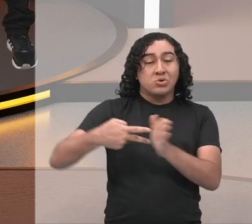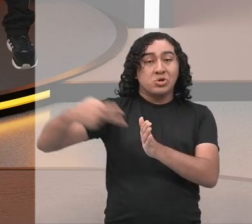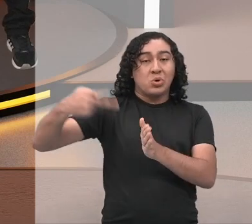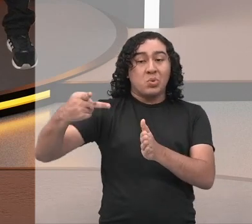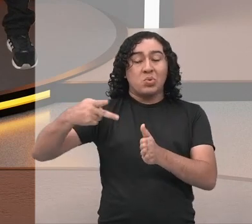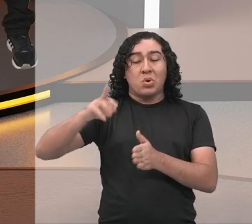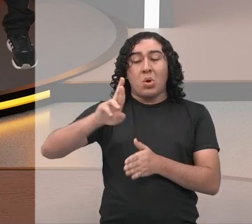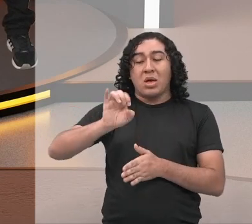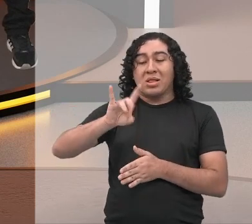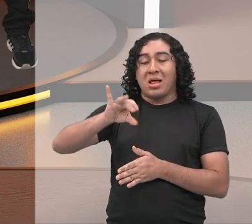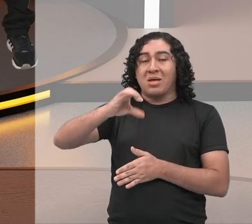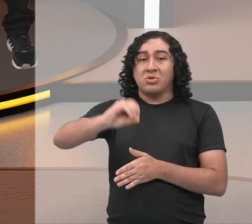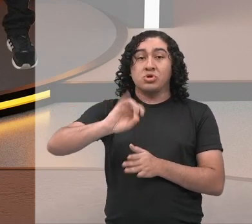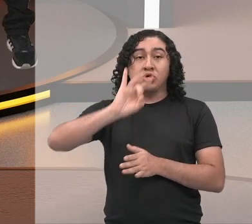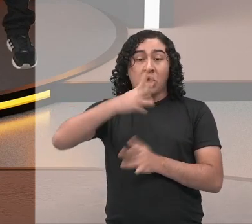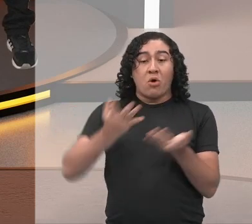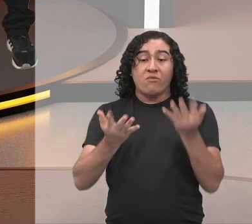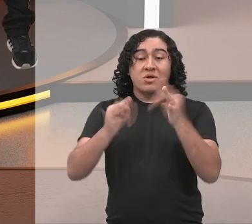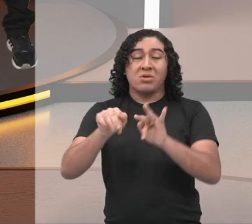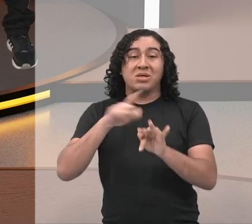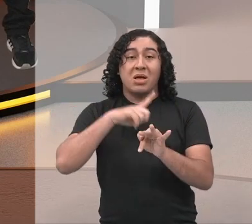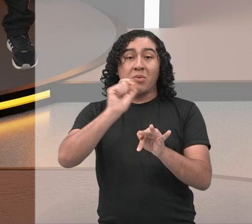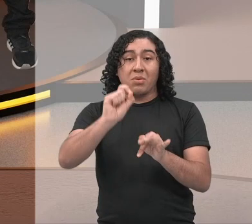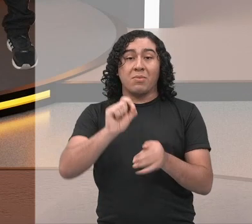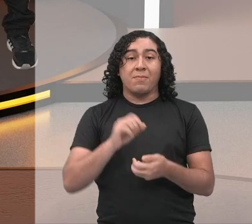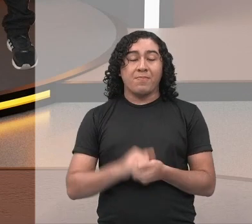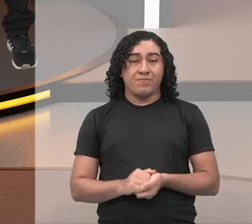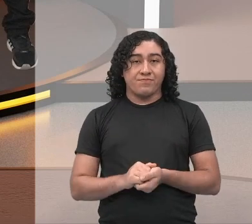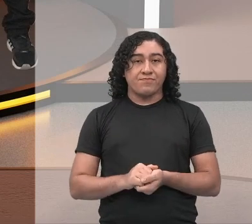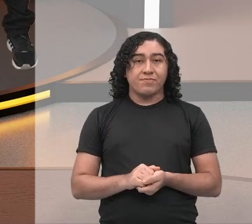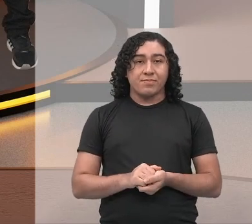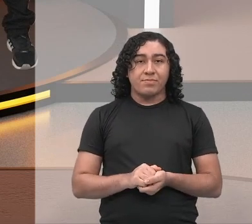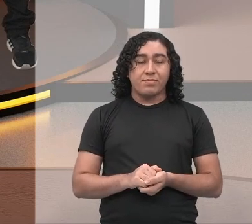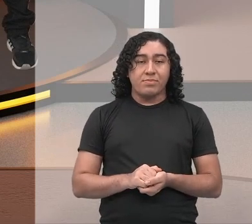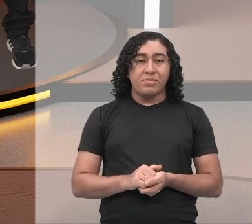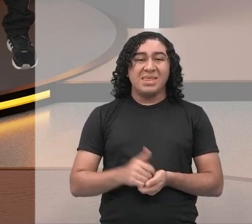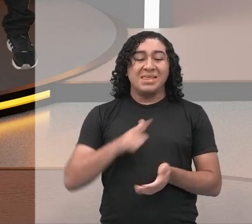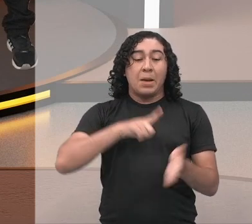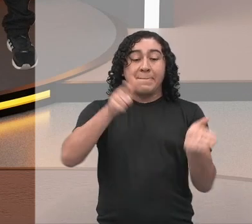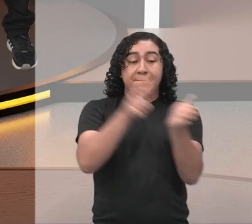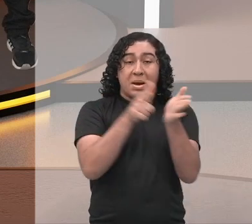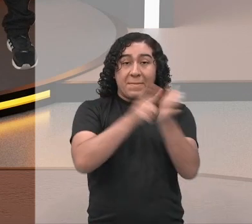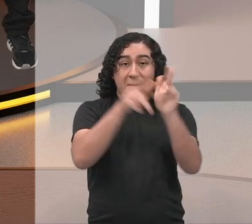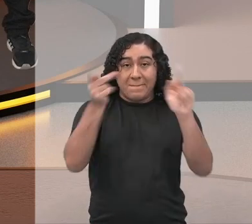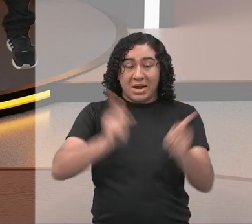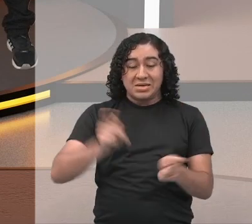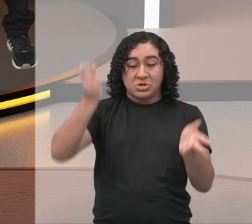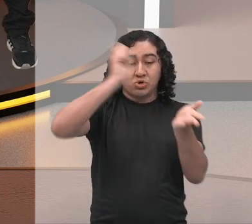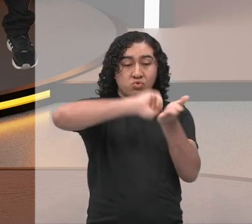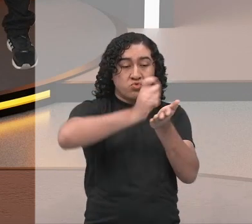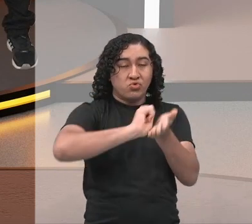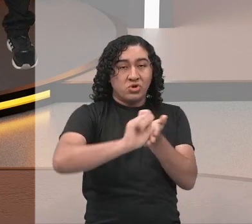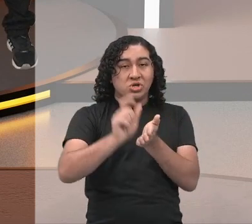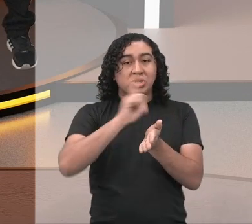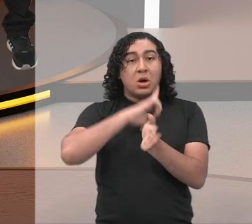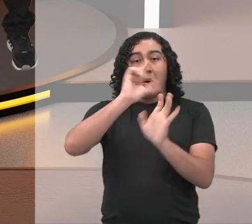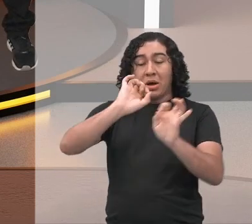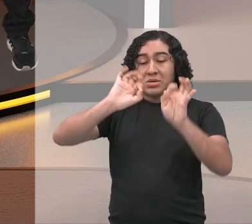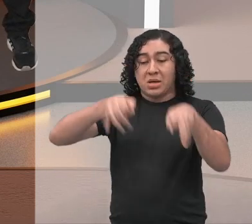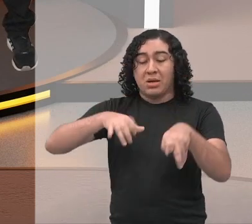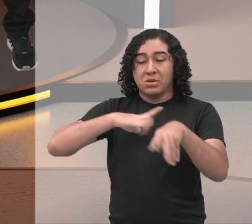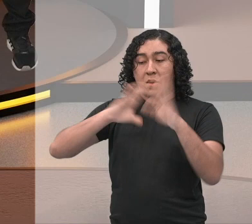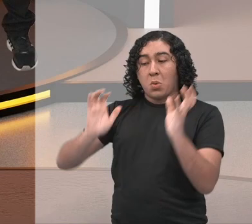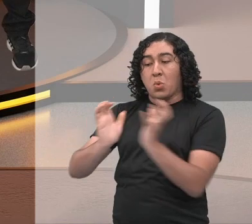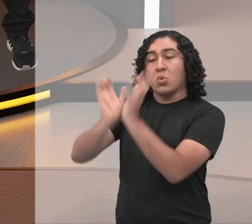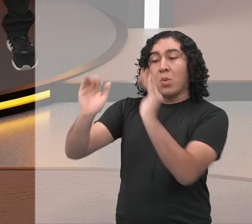fim apenas ali com a assinatura de certa rendição. E essa rendição dava alguns privilégios para a classe